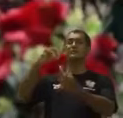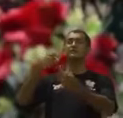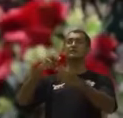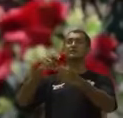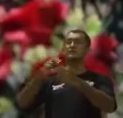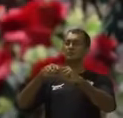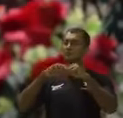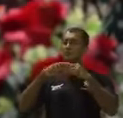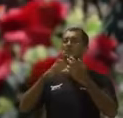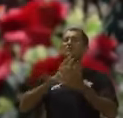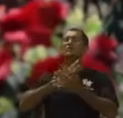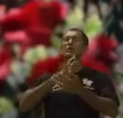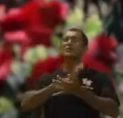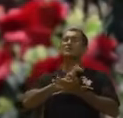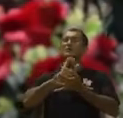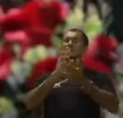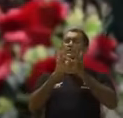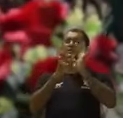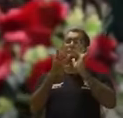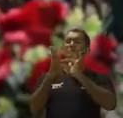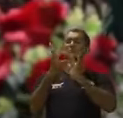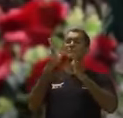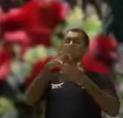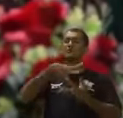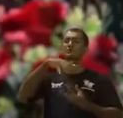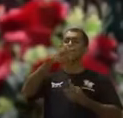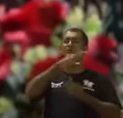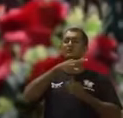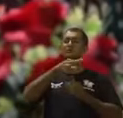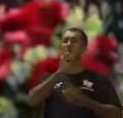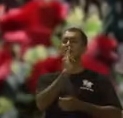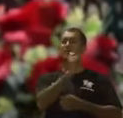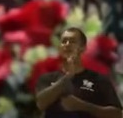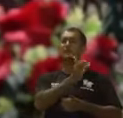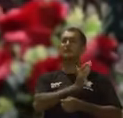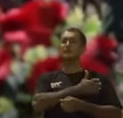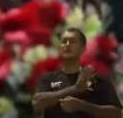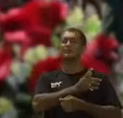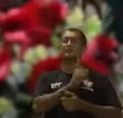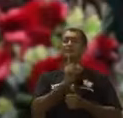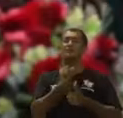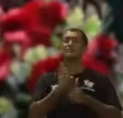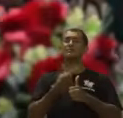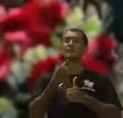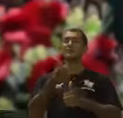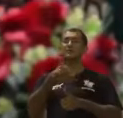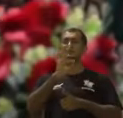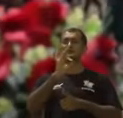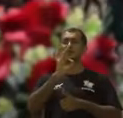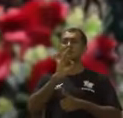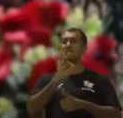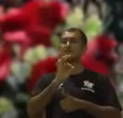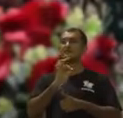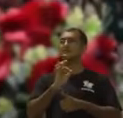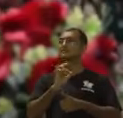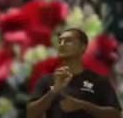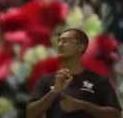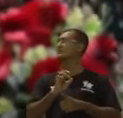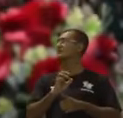Jesus. O Espírito Santo está falando no seu coração. Está vindo a primeira das 10.